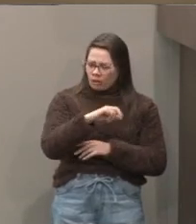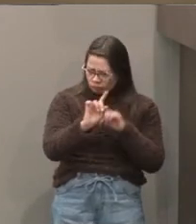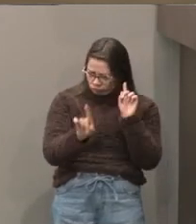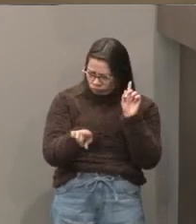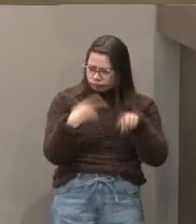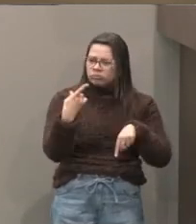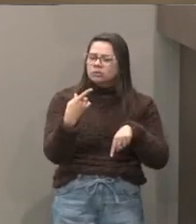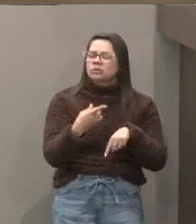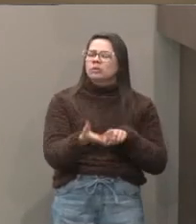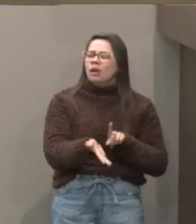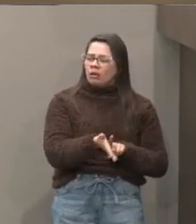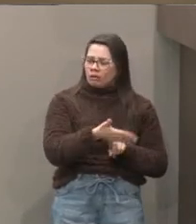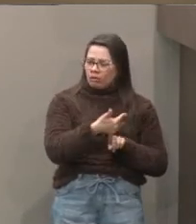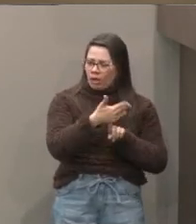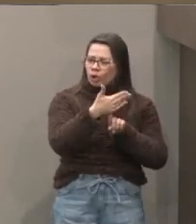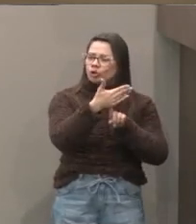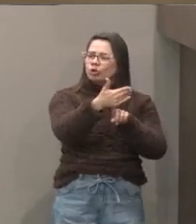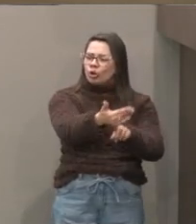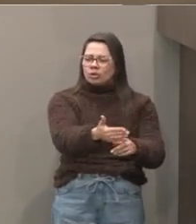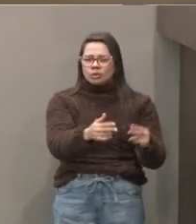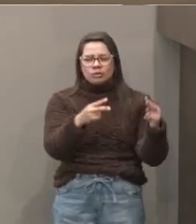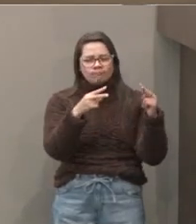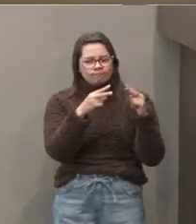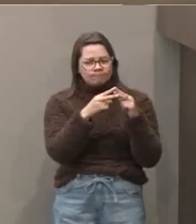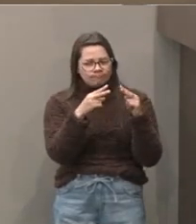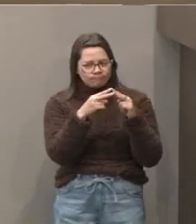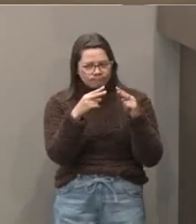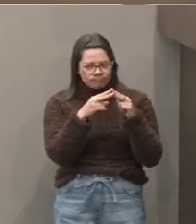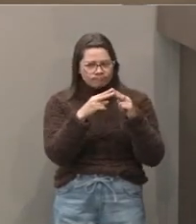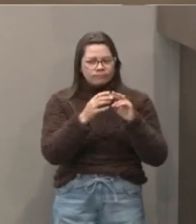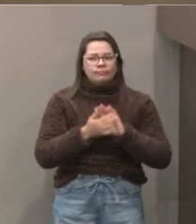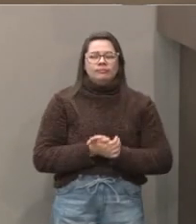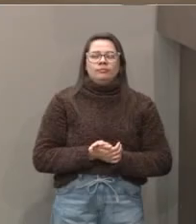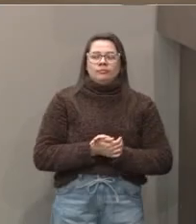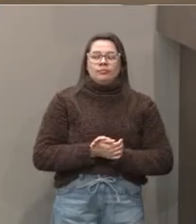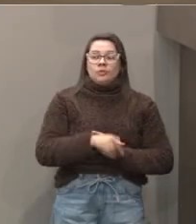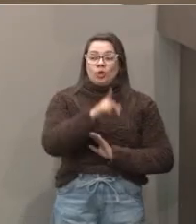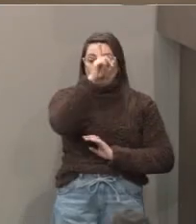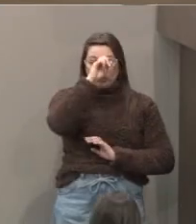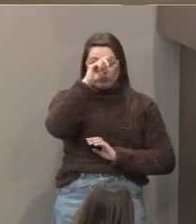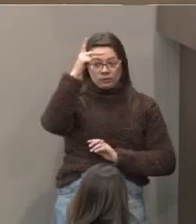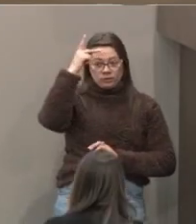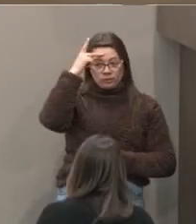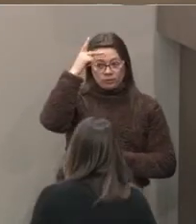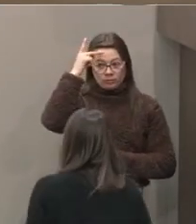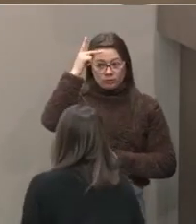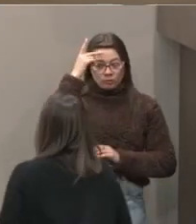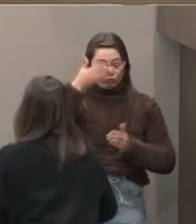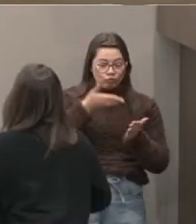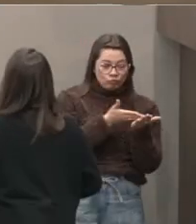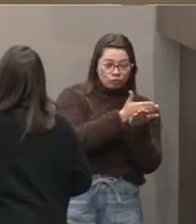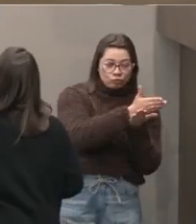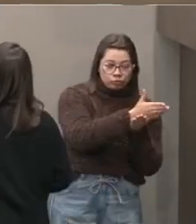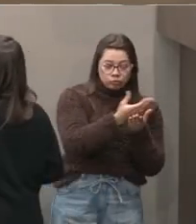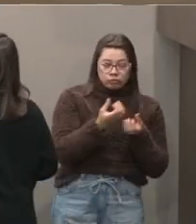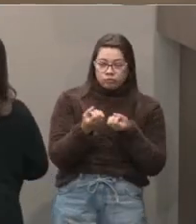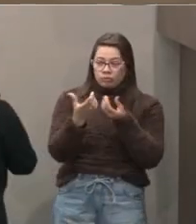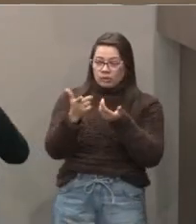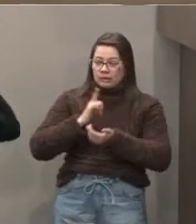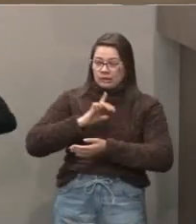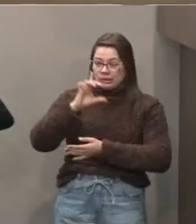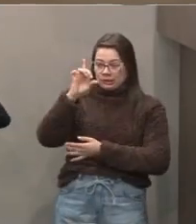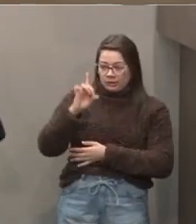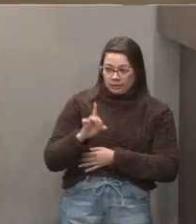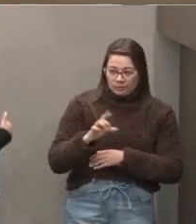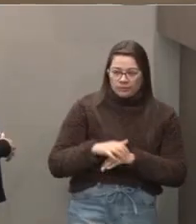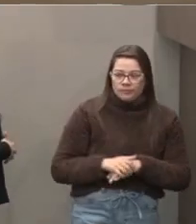avanço tecnológico ímpar. O Hospital São Vicente de Paulo, por outro lado, fornece ao nosso